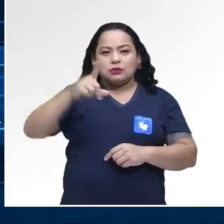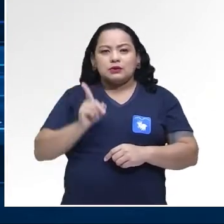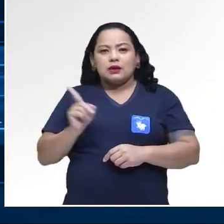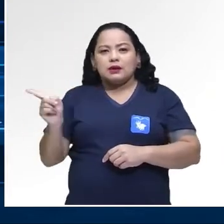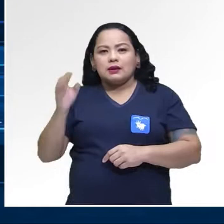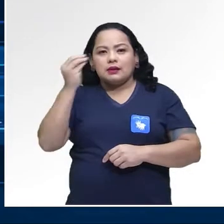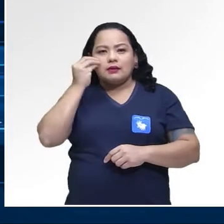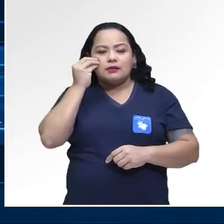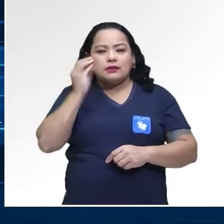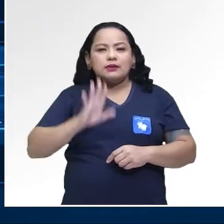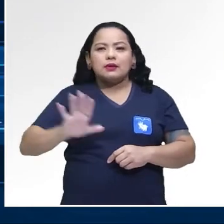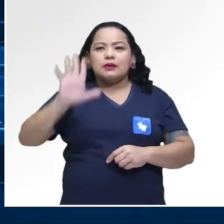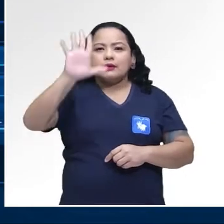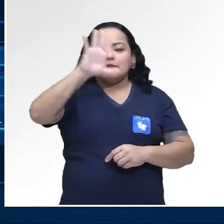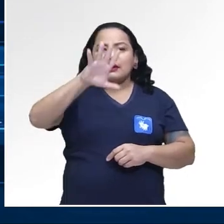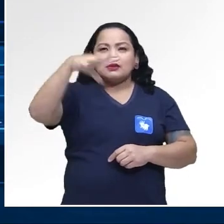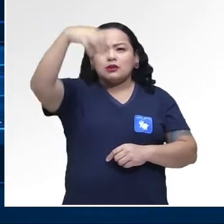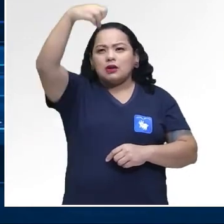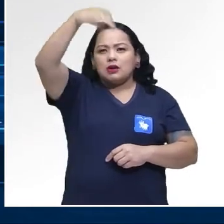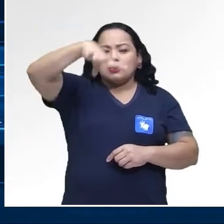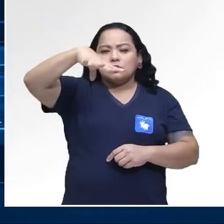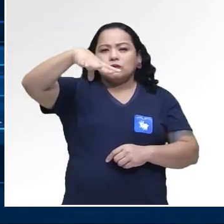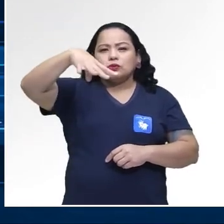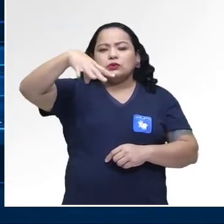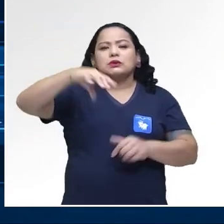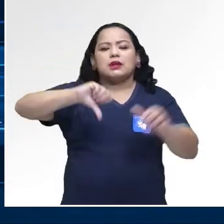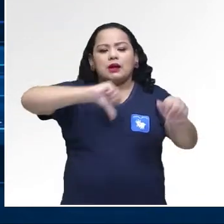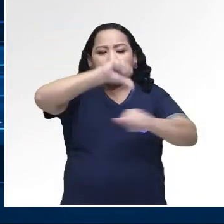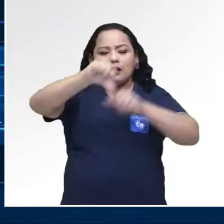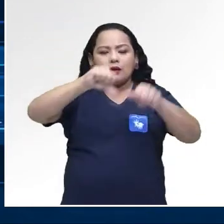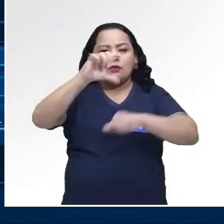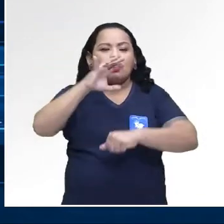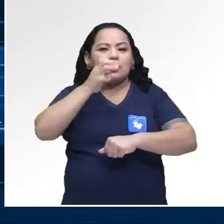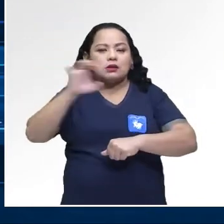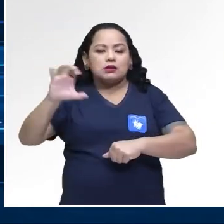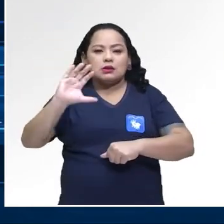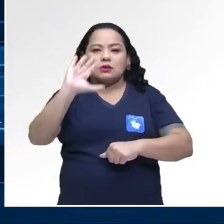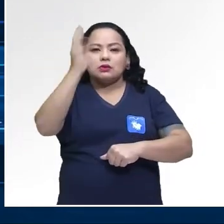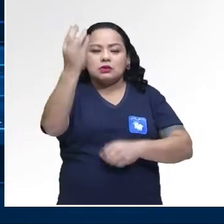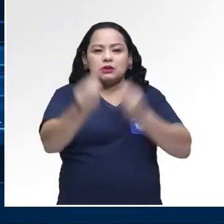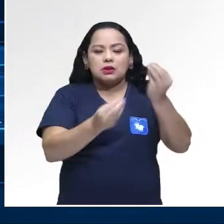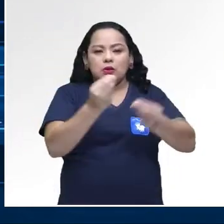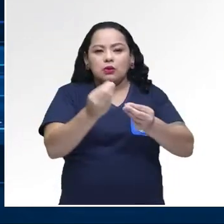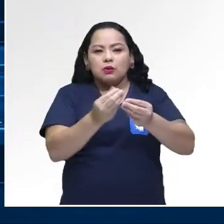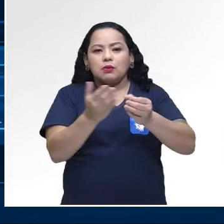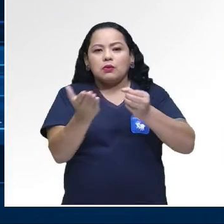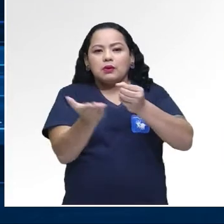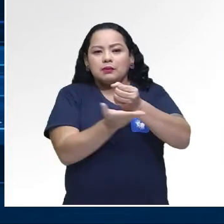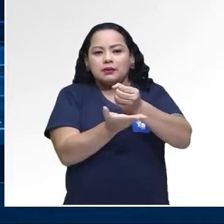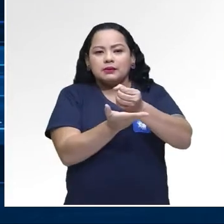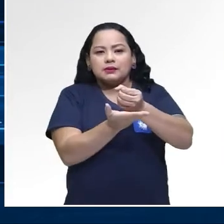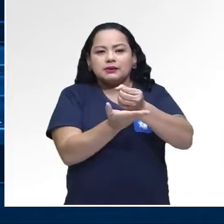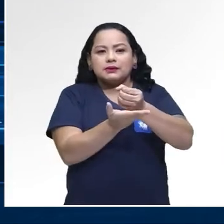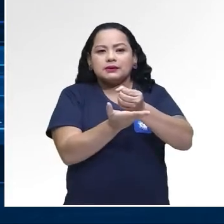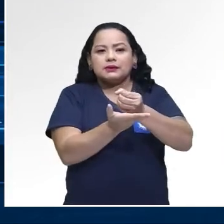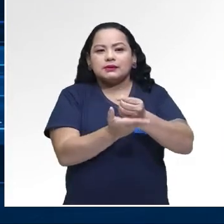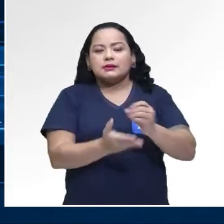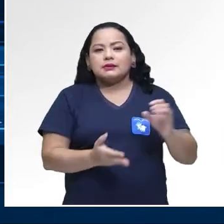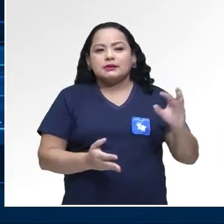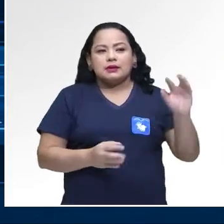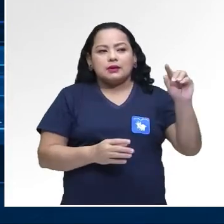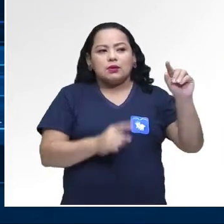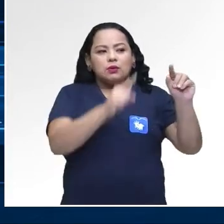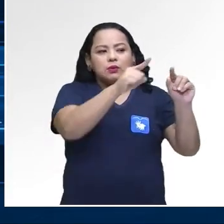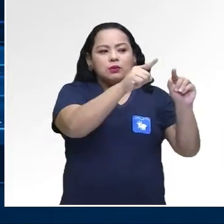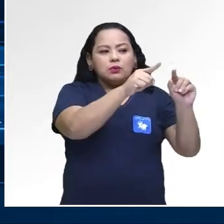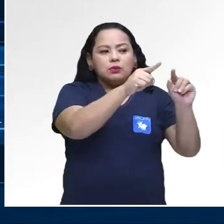Ela que vai acender e a transformação de energia que vai acontecer é da fonte para a carga, né? Lá na fonte eu tenho